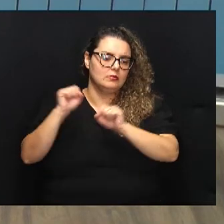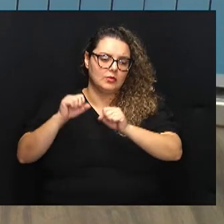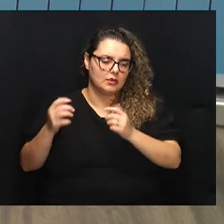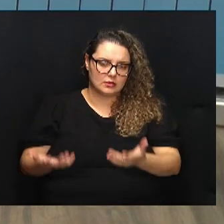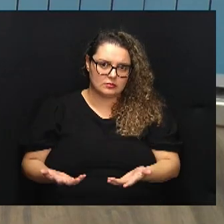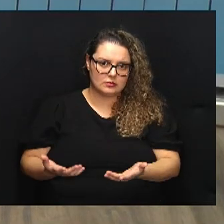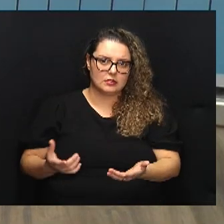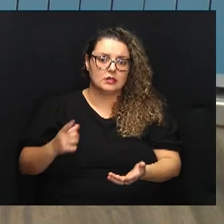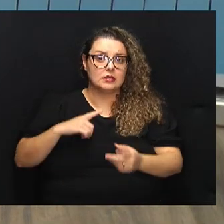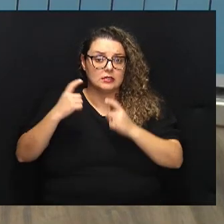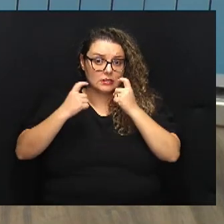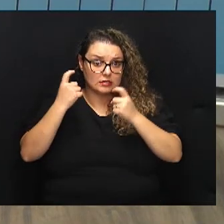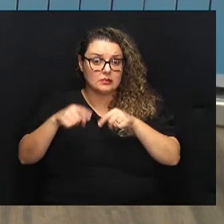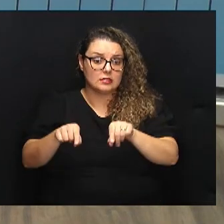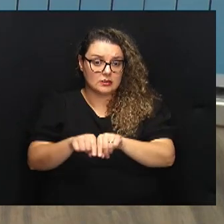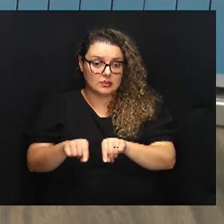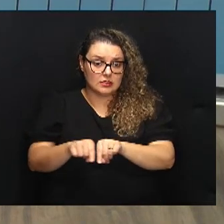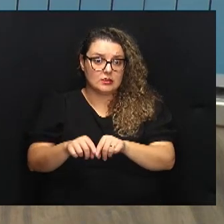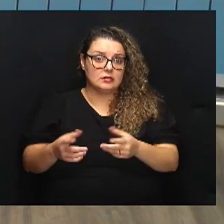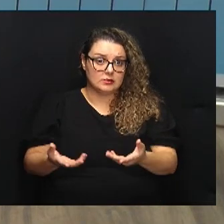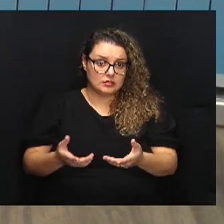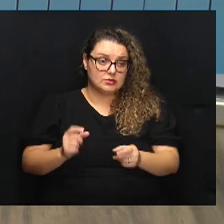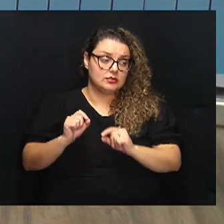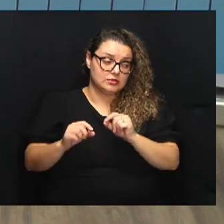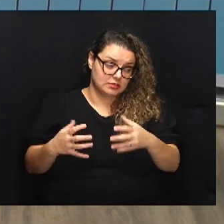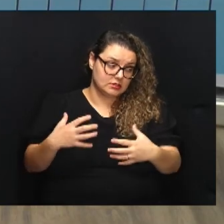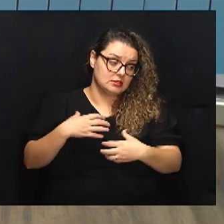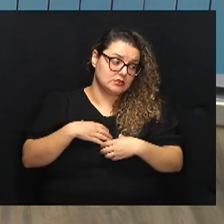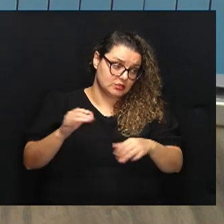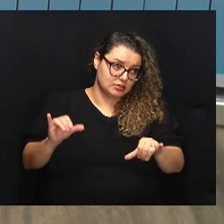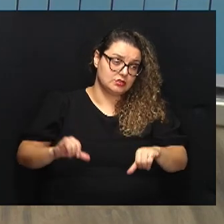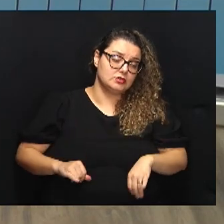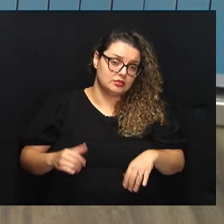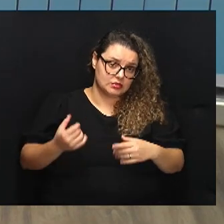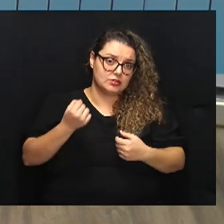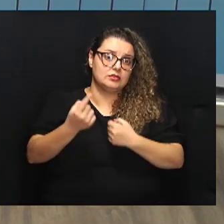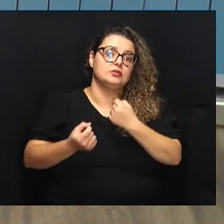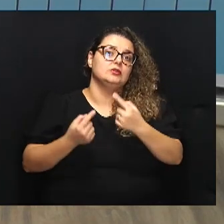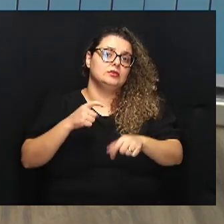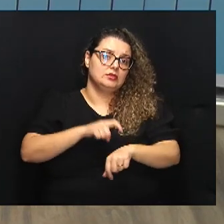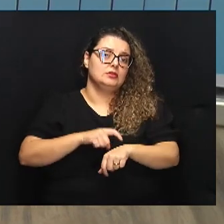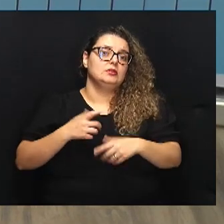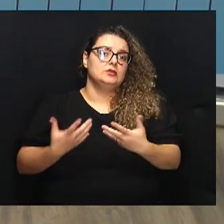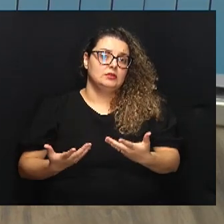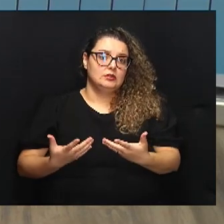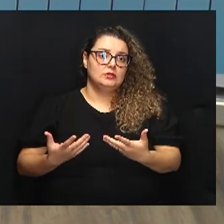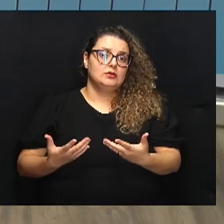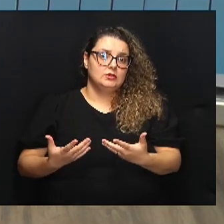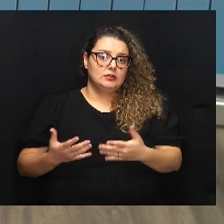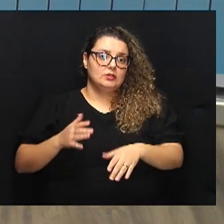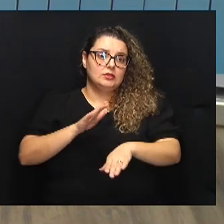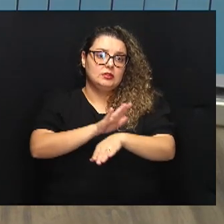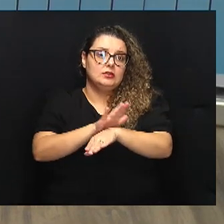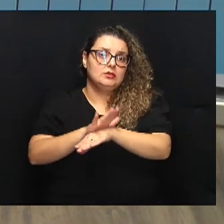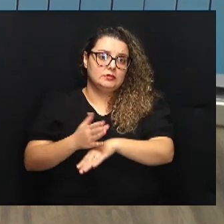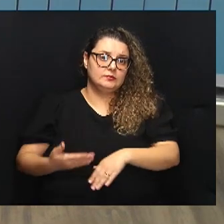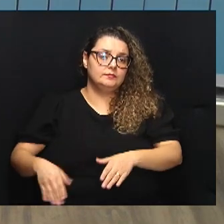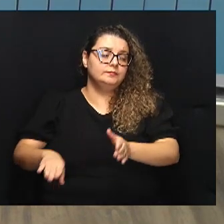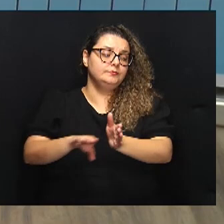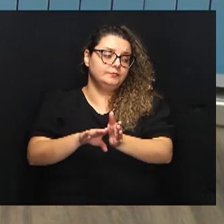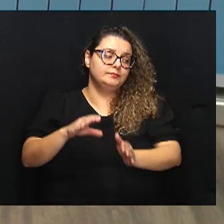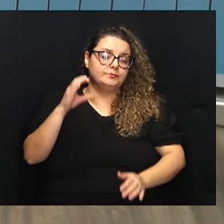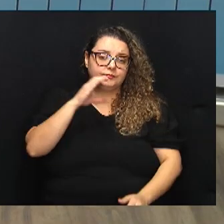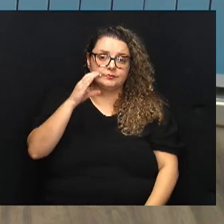há essa preocupação também de quem está sofrendo o bullying em algum momento, que essa ajuda chegue logo, né?